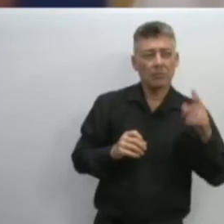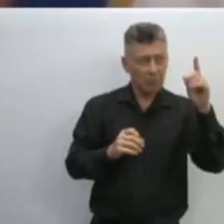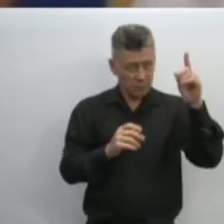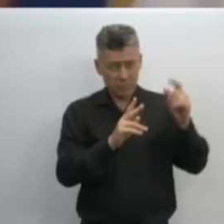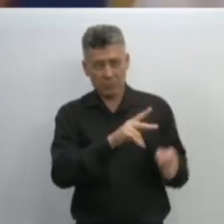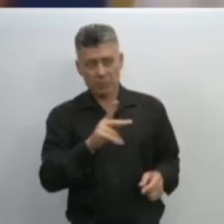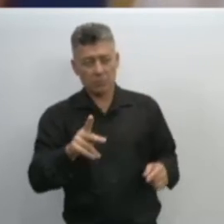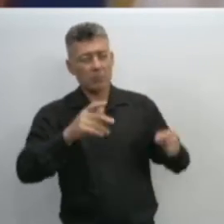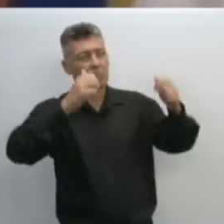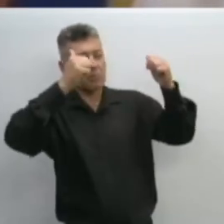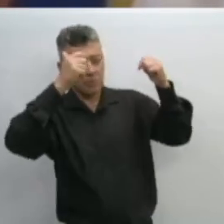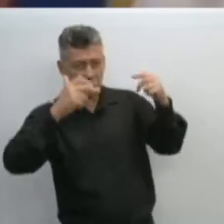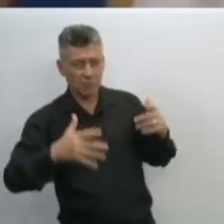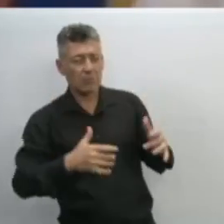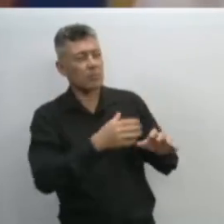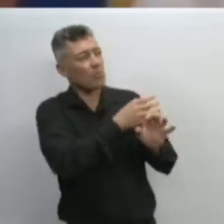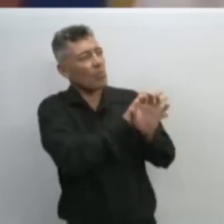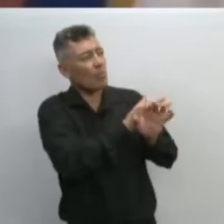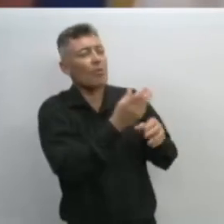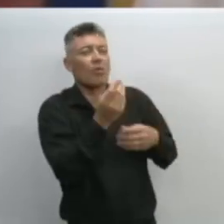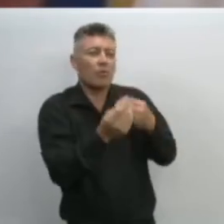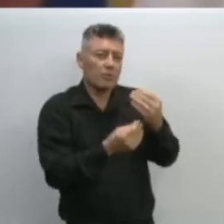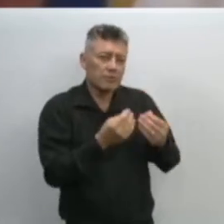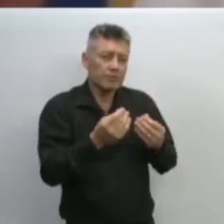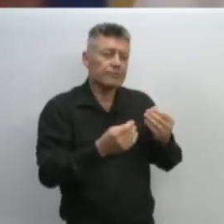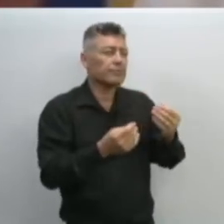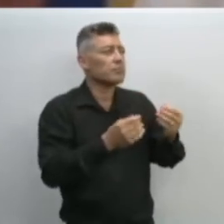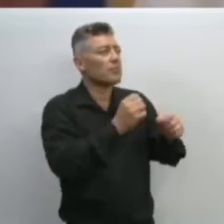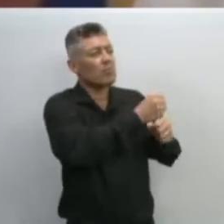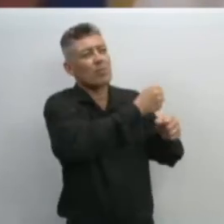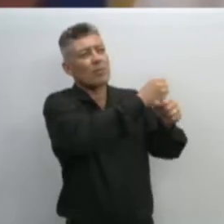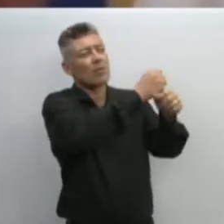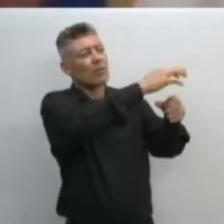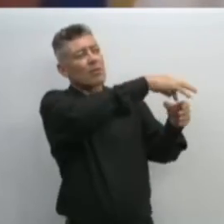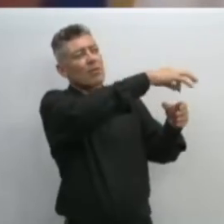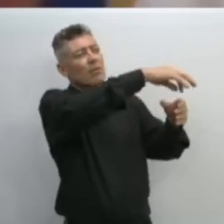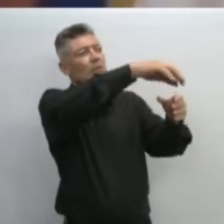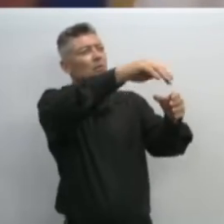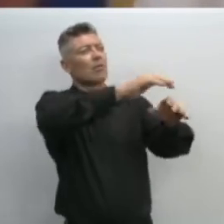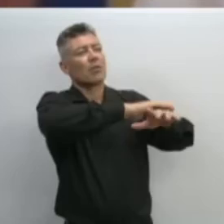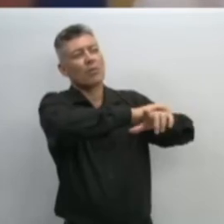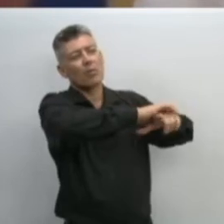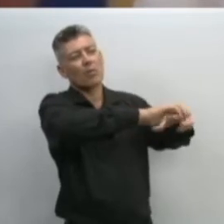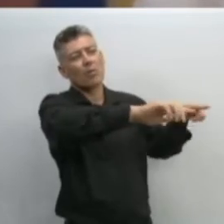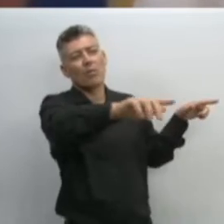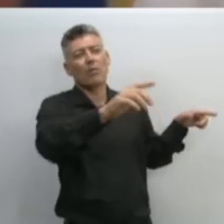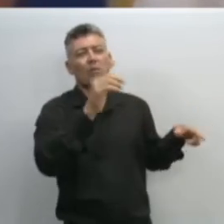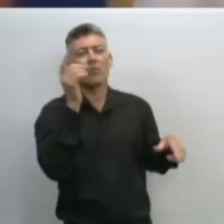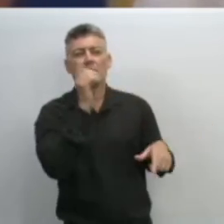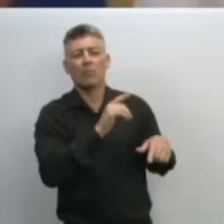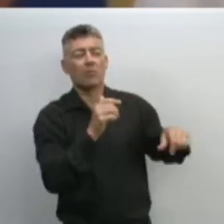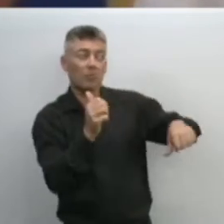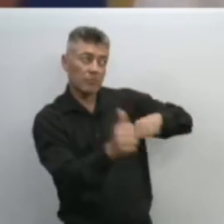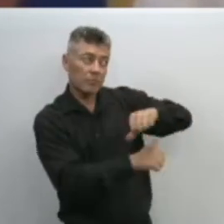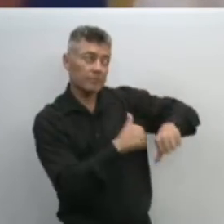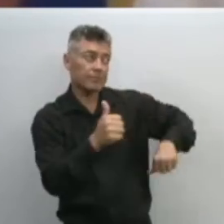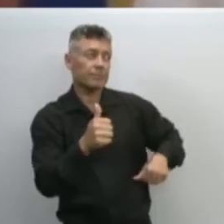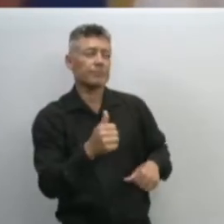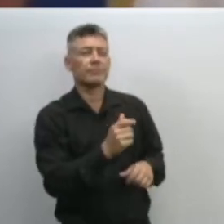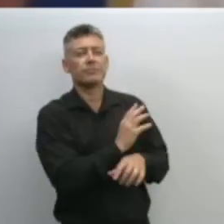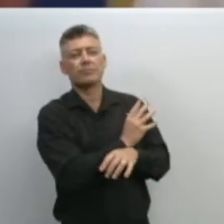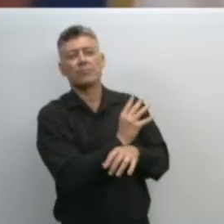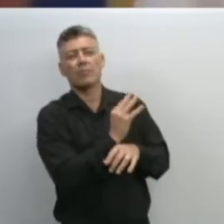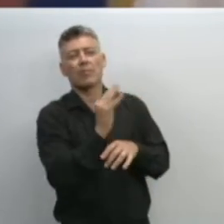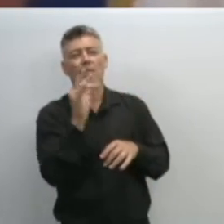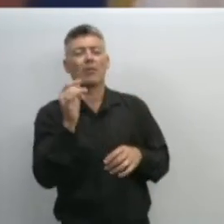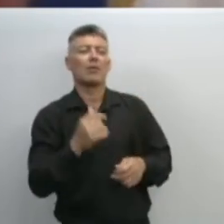reitor da UFRN, e a UFRN vai nos apoiar integralmente nesse sonho, nesse projeto de produção e plantio de milhões